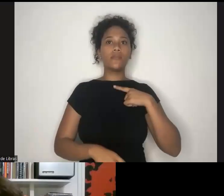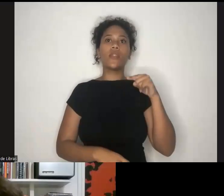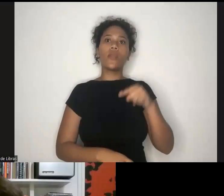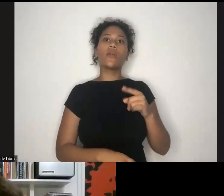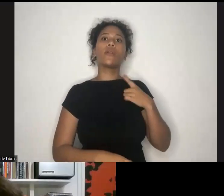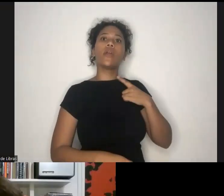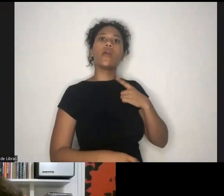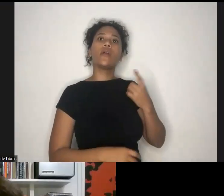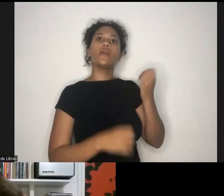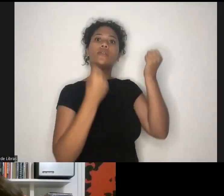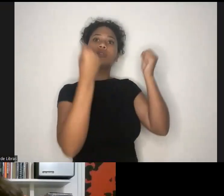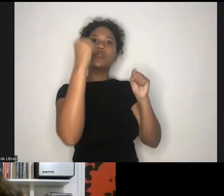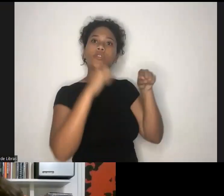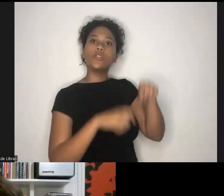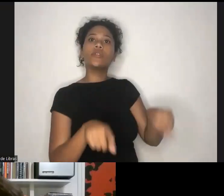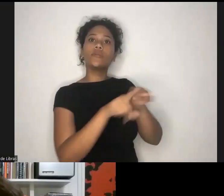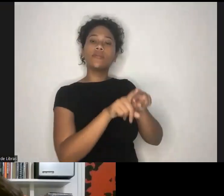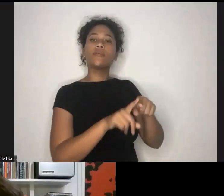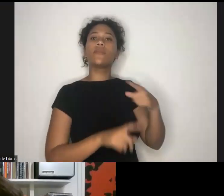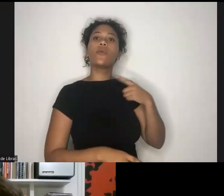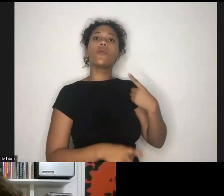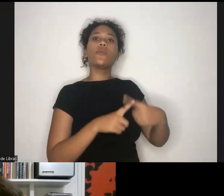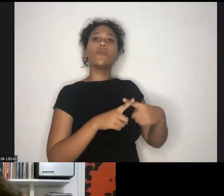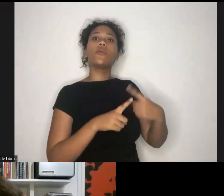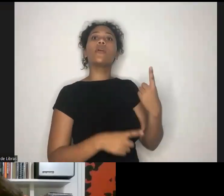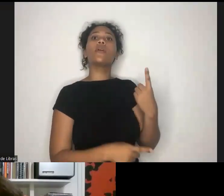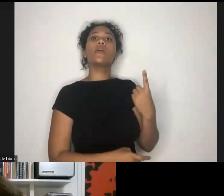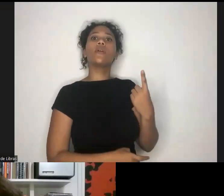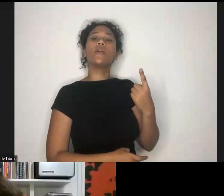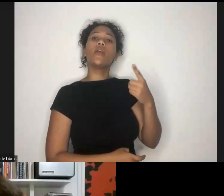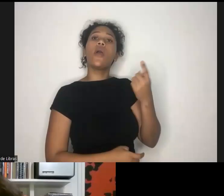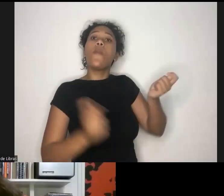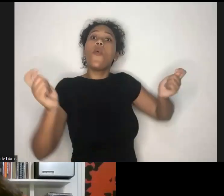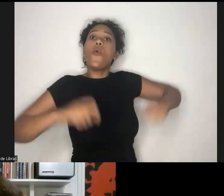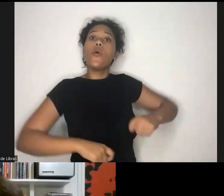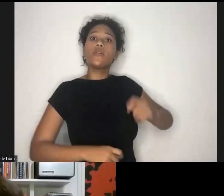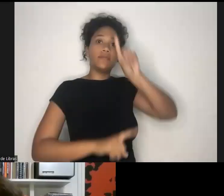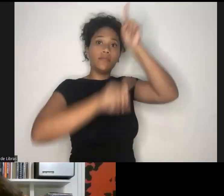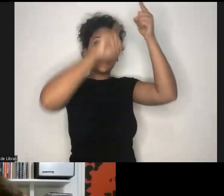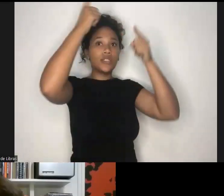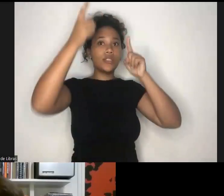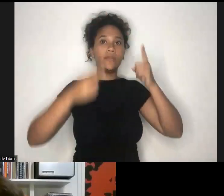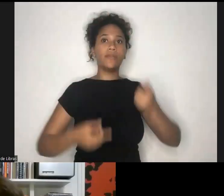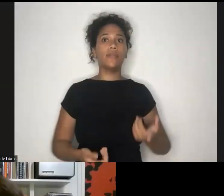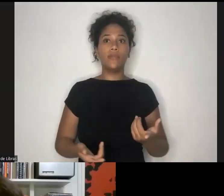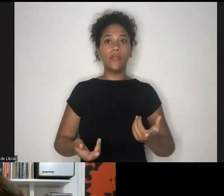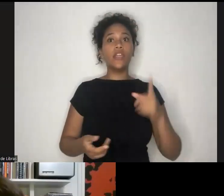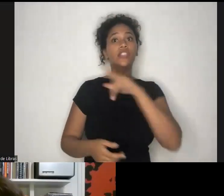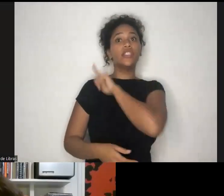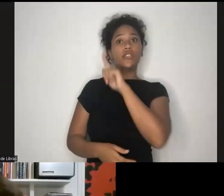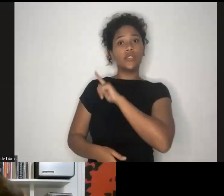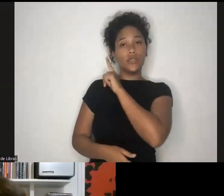porque isso tudo limita a nossa a nosso potencial criativo você passa ter que fazer gestão de